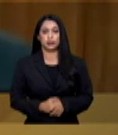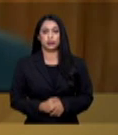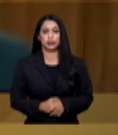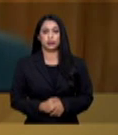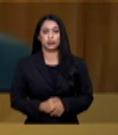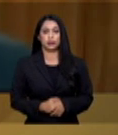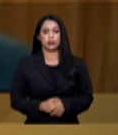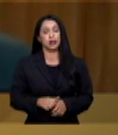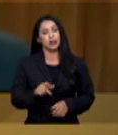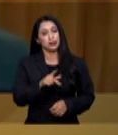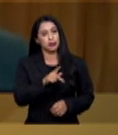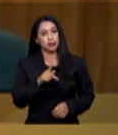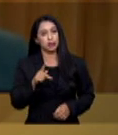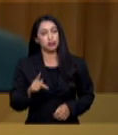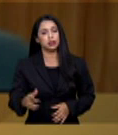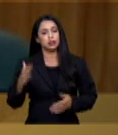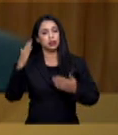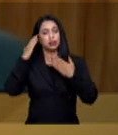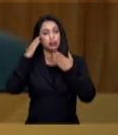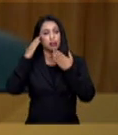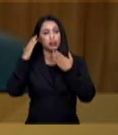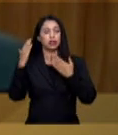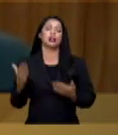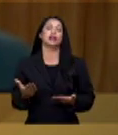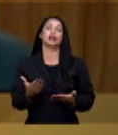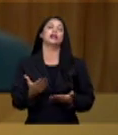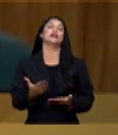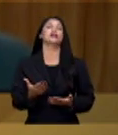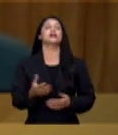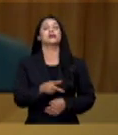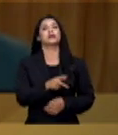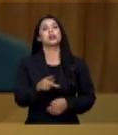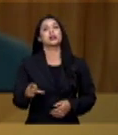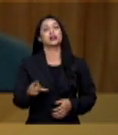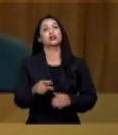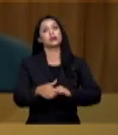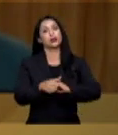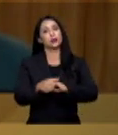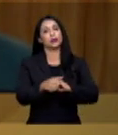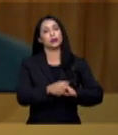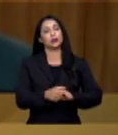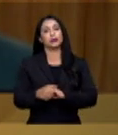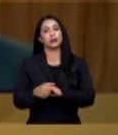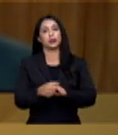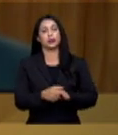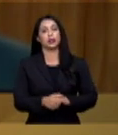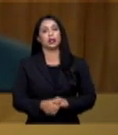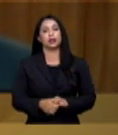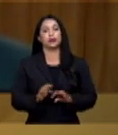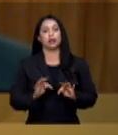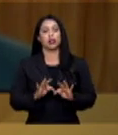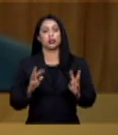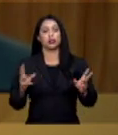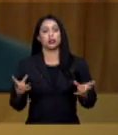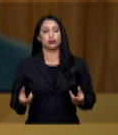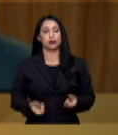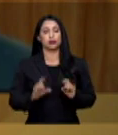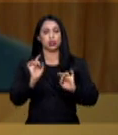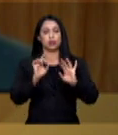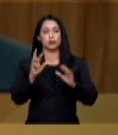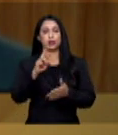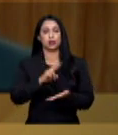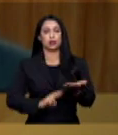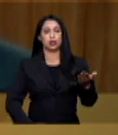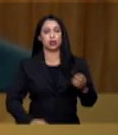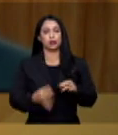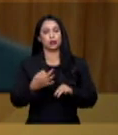Senhor presidente, agradeço a Vossa Excelência, a todos cumprimento, em especial o eminente relator, o